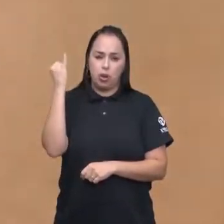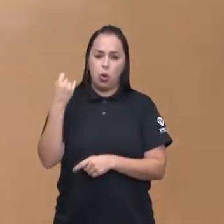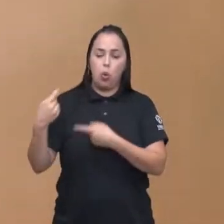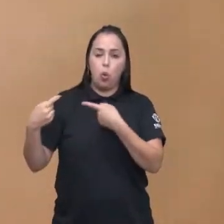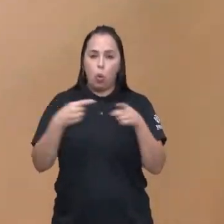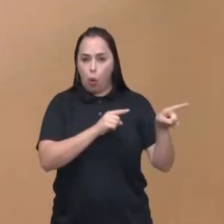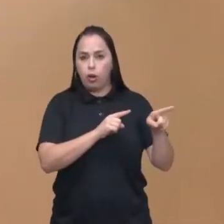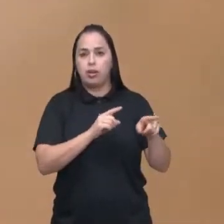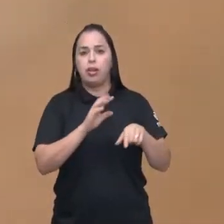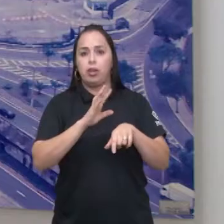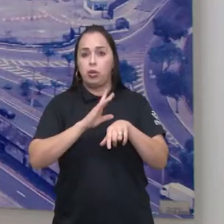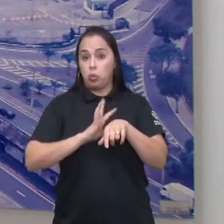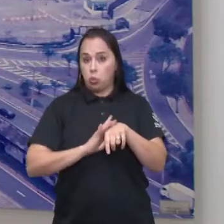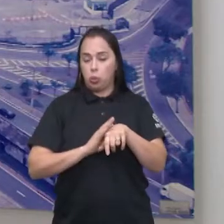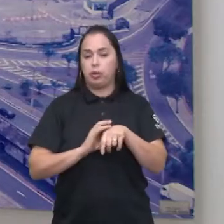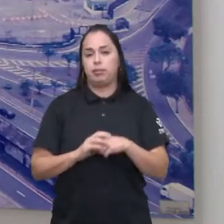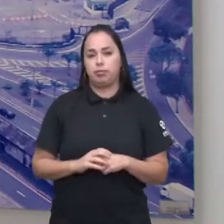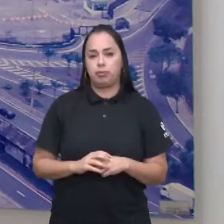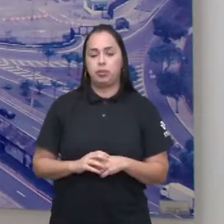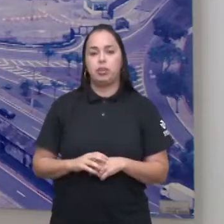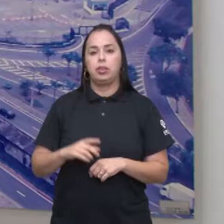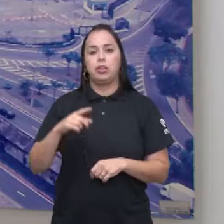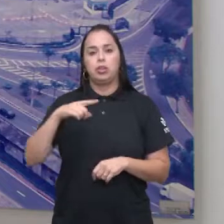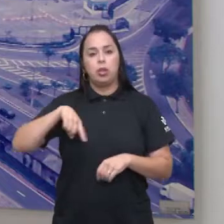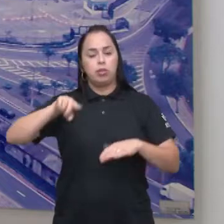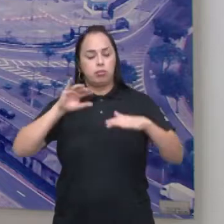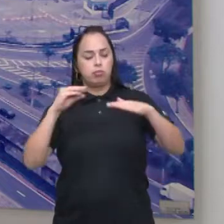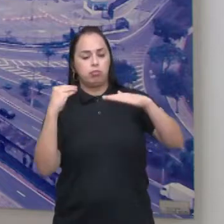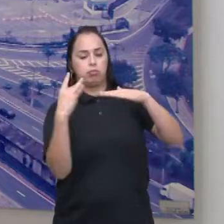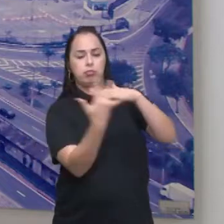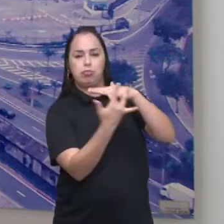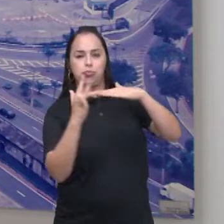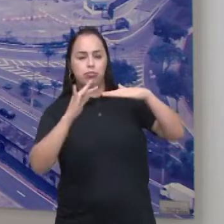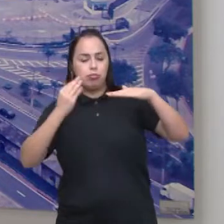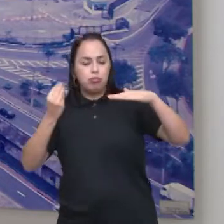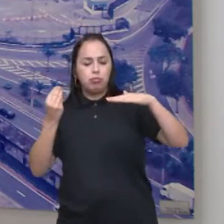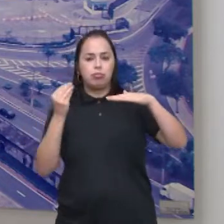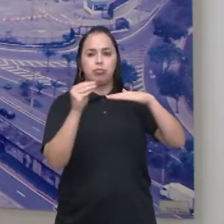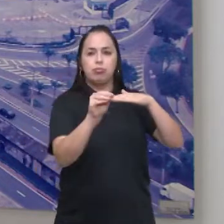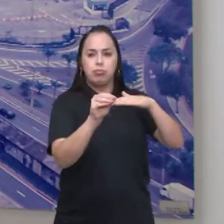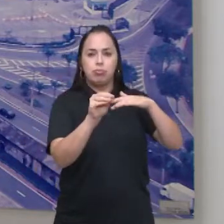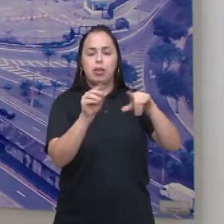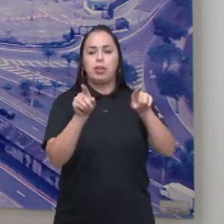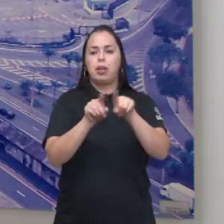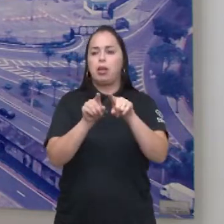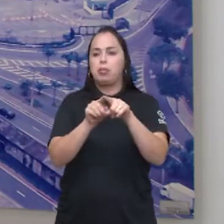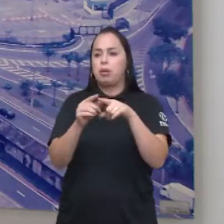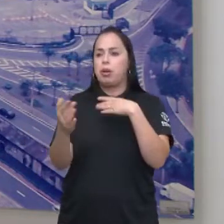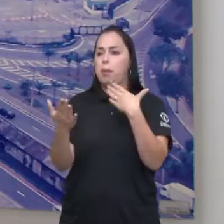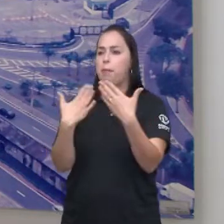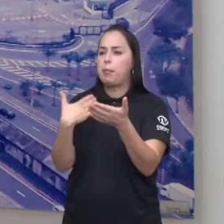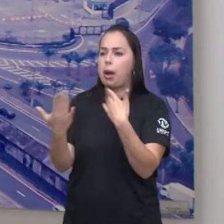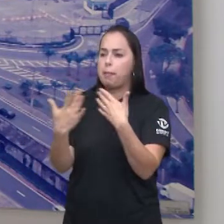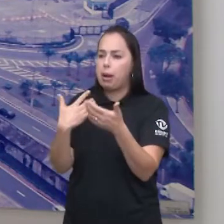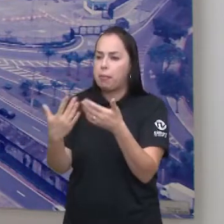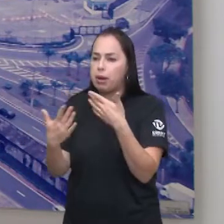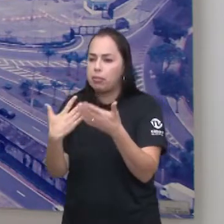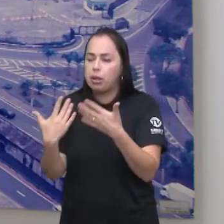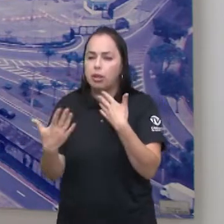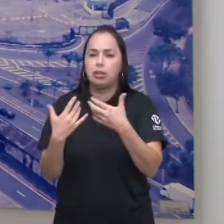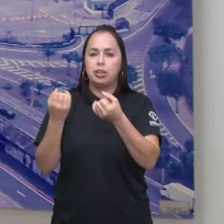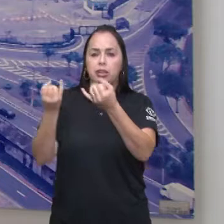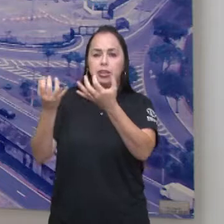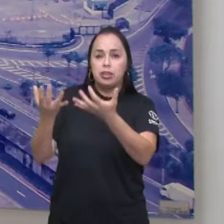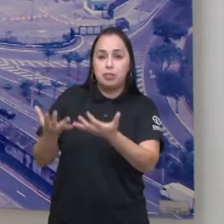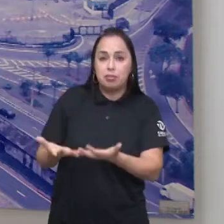na luta contra as doenças a gente fazer campanhas né Pelas nossas redes sociais conversar